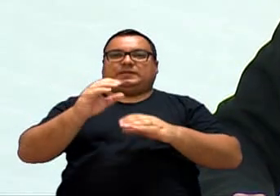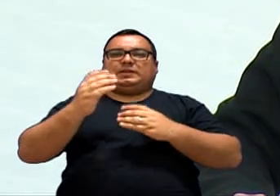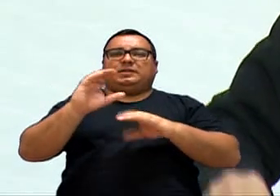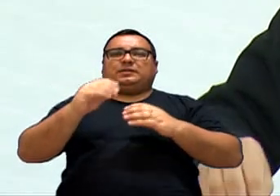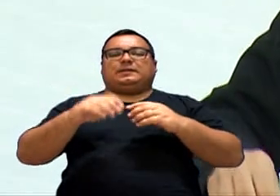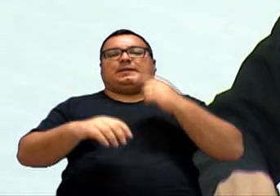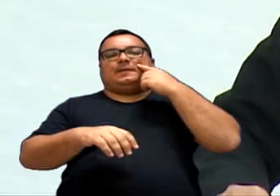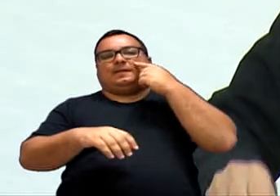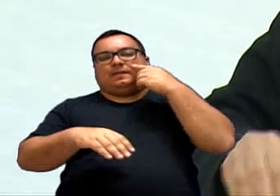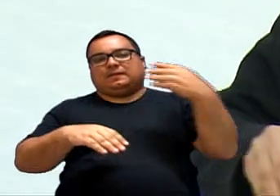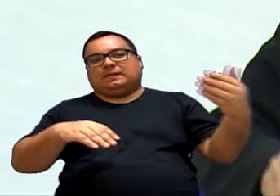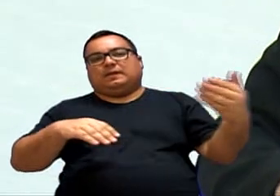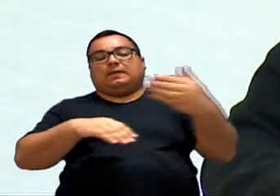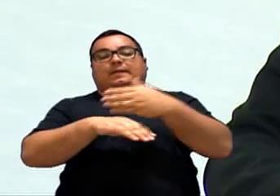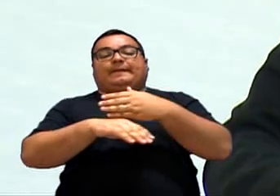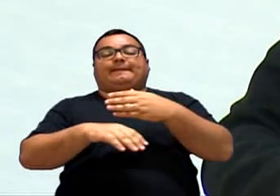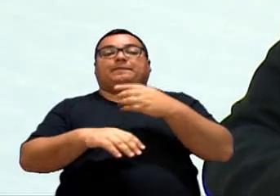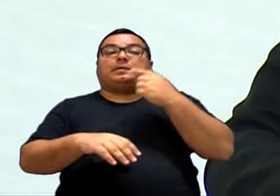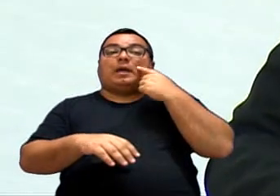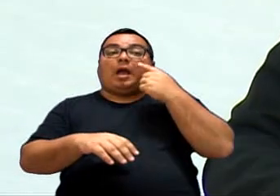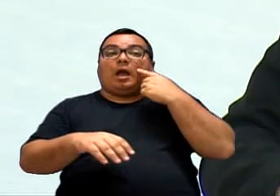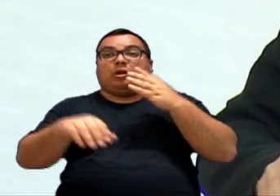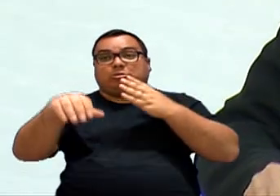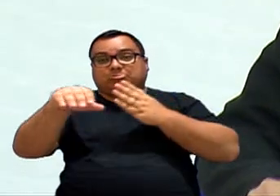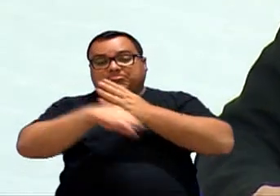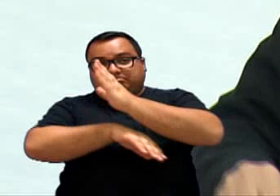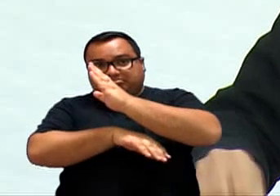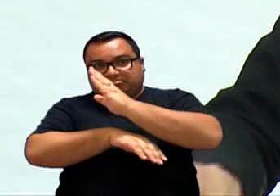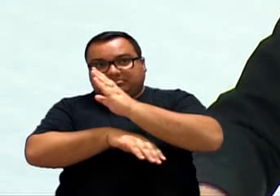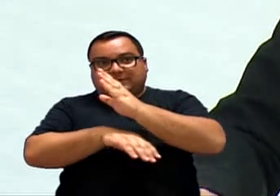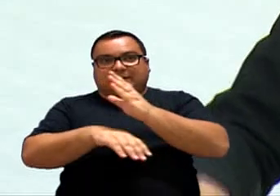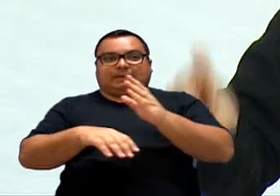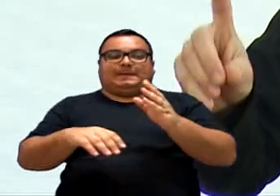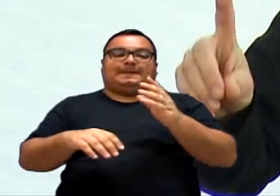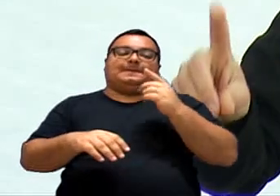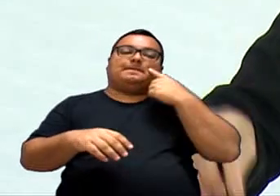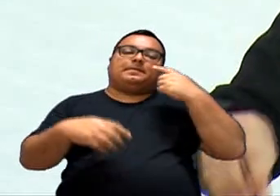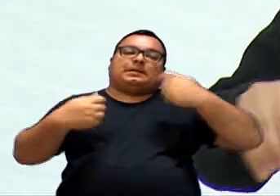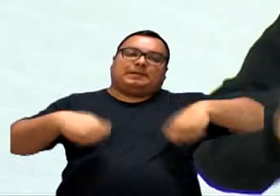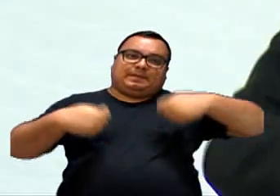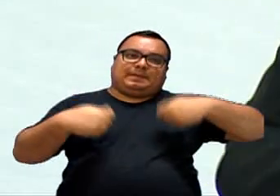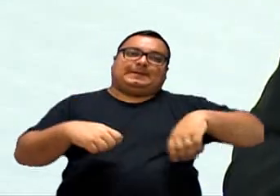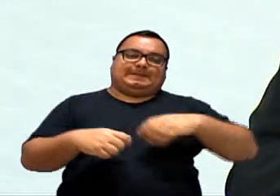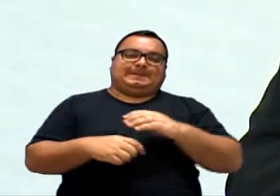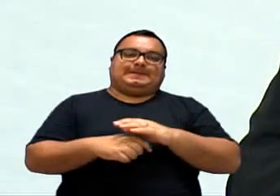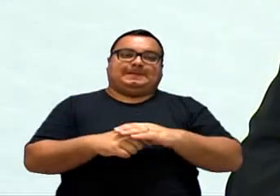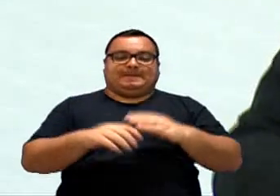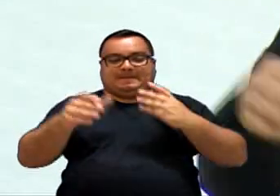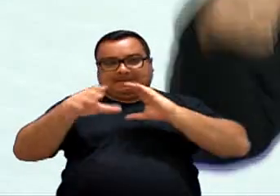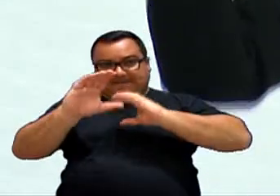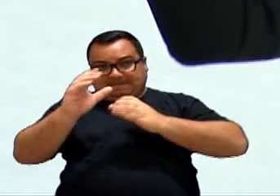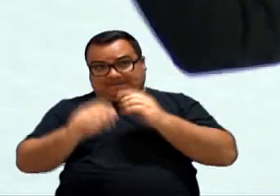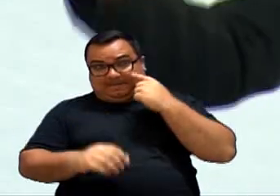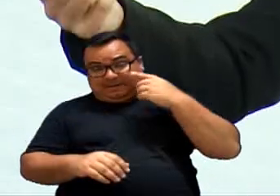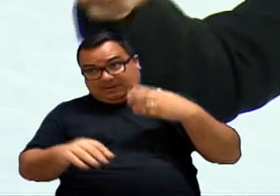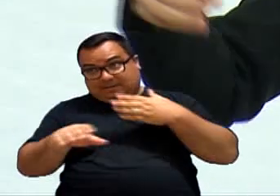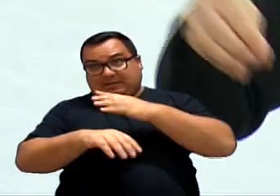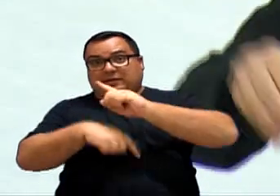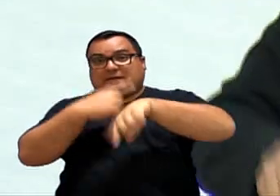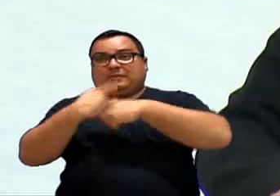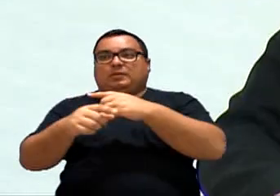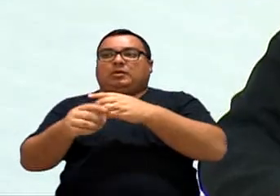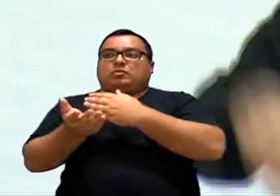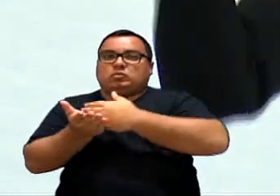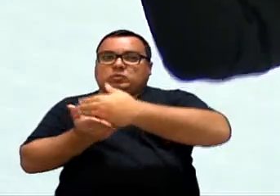do médico e ele consegue dar um atendimento do começo, meio e fim. Sim. Os PJs iniciam o tratamento, vem outro